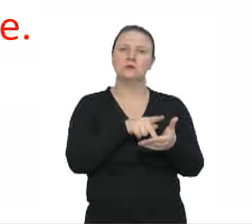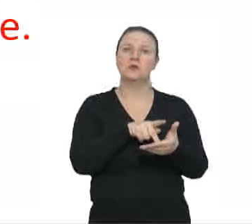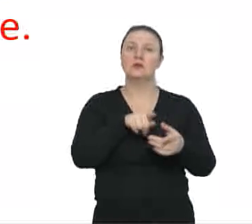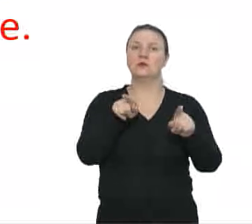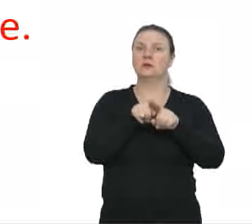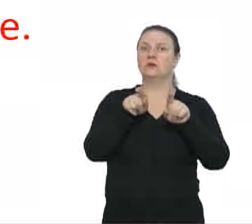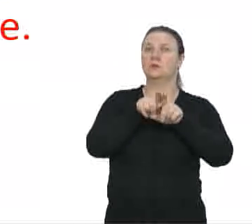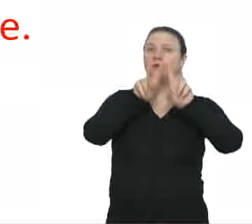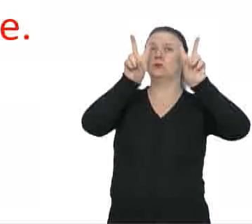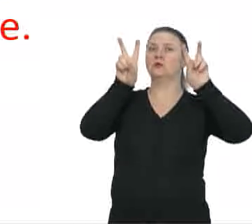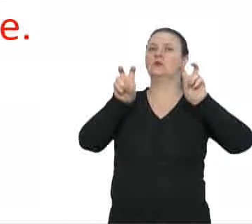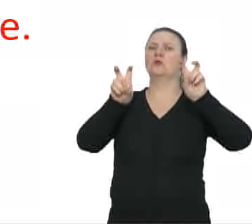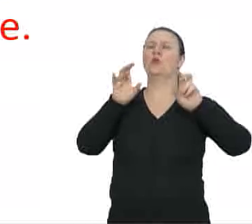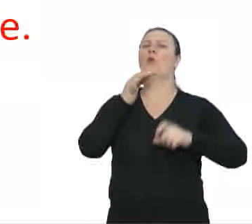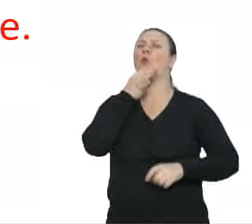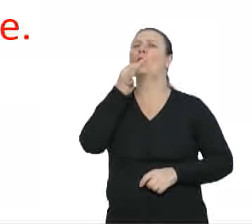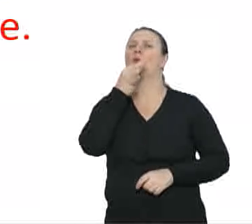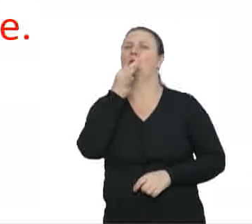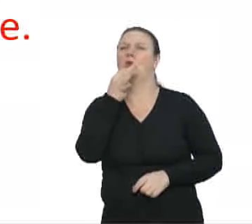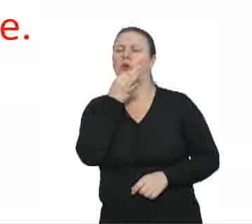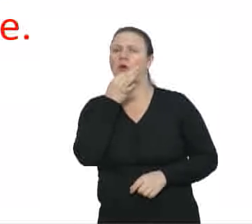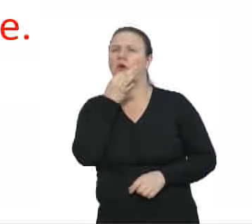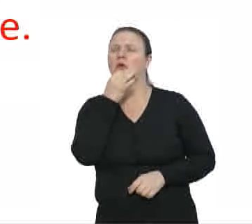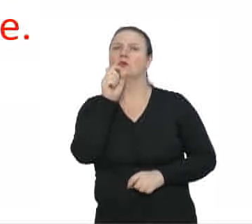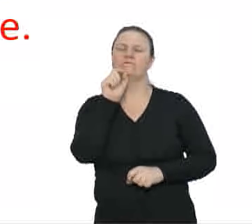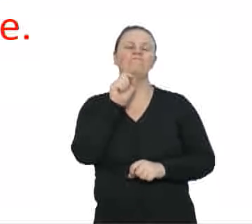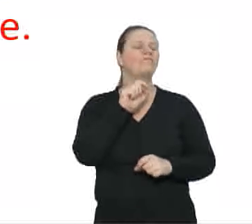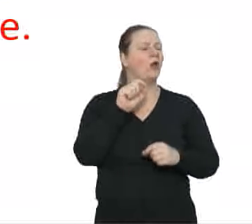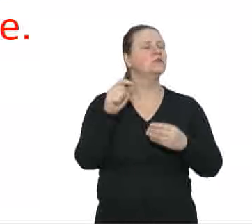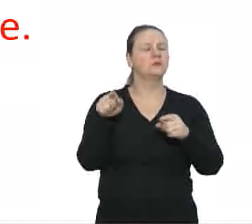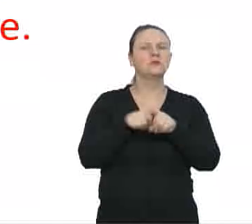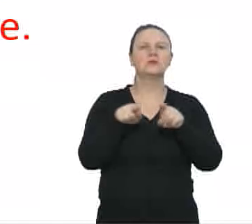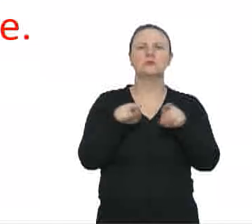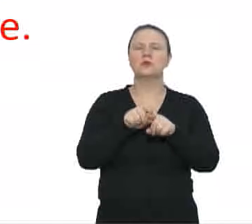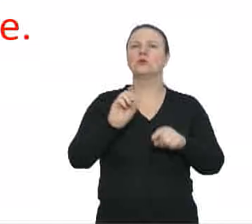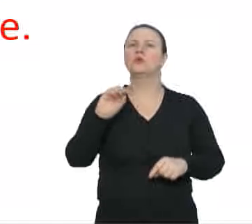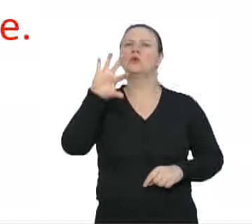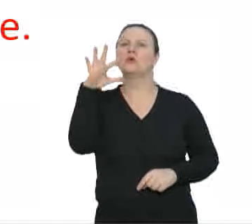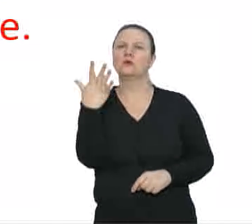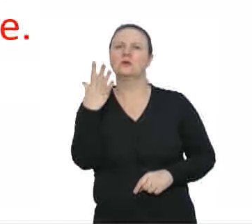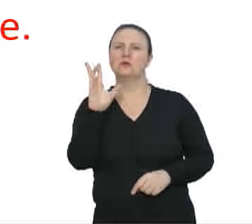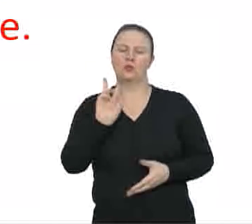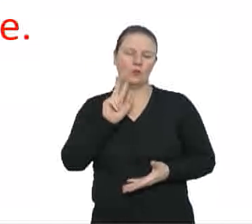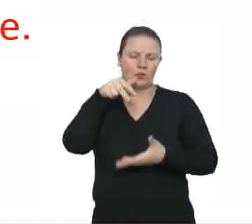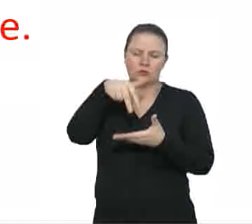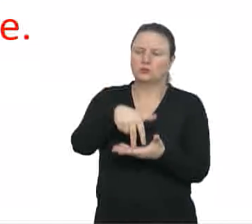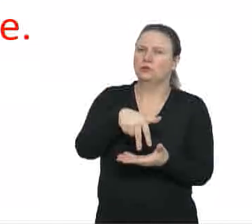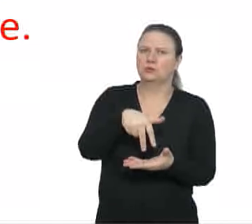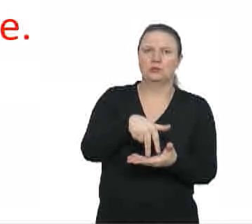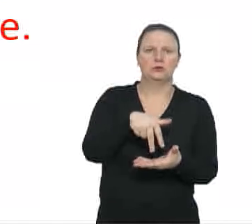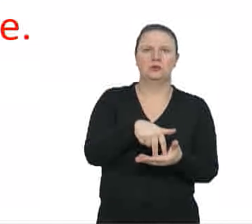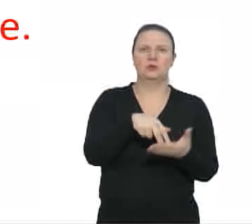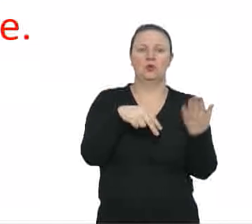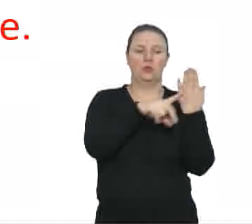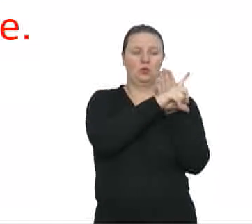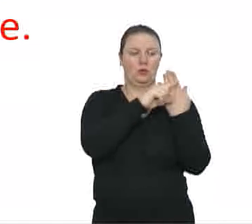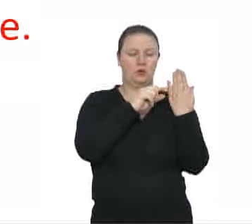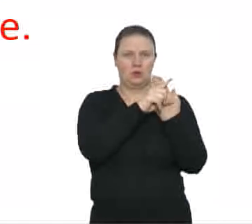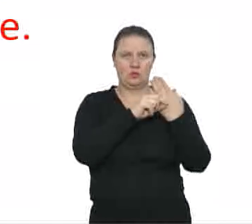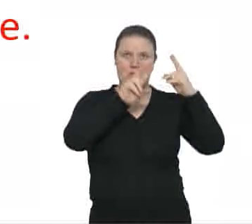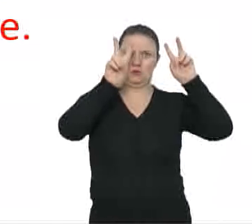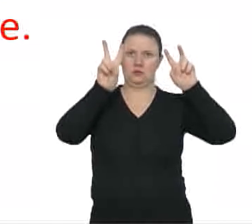opinar. Muitas vezes, como neste caso, ele já adianta o posicionamento do autor sobre a questão